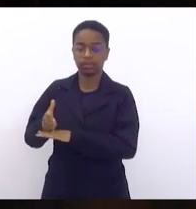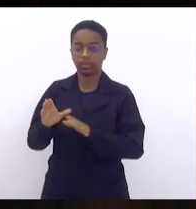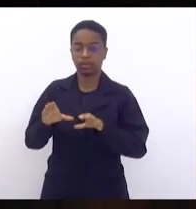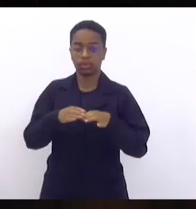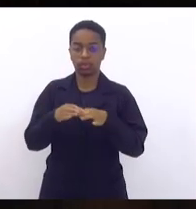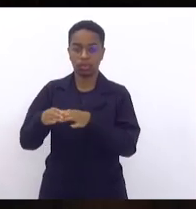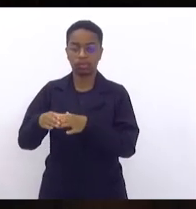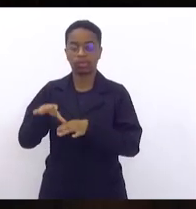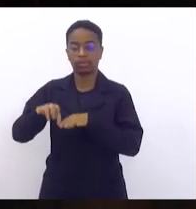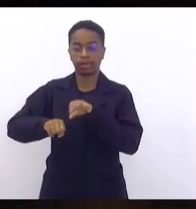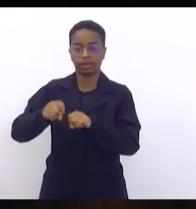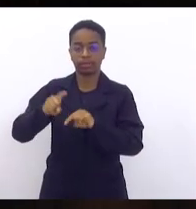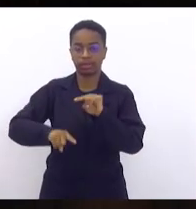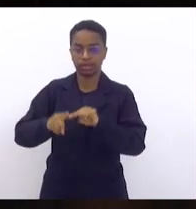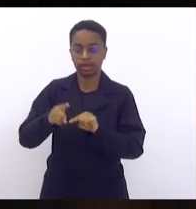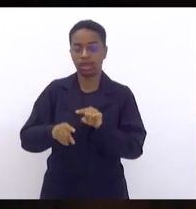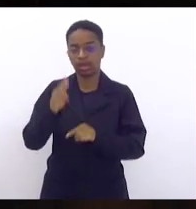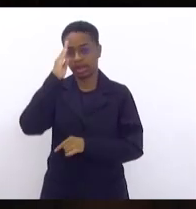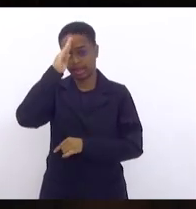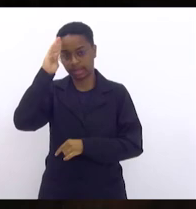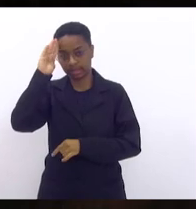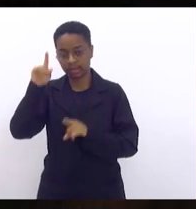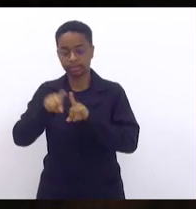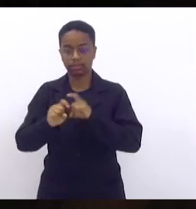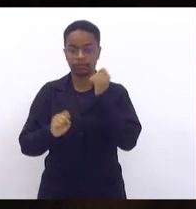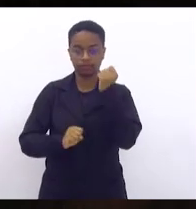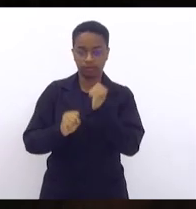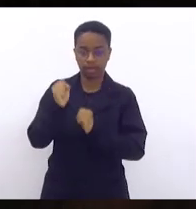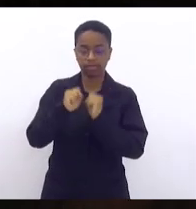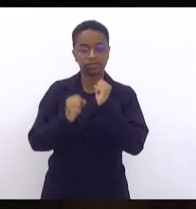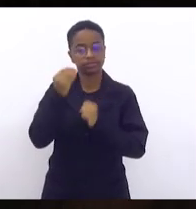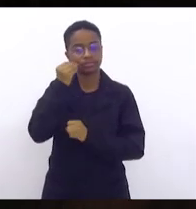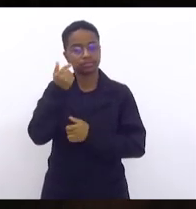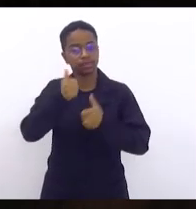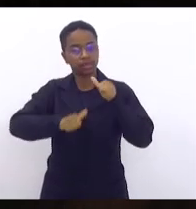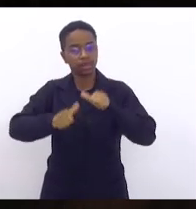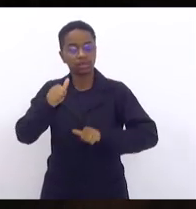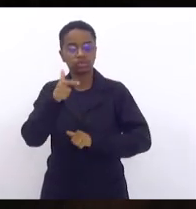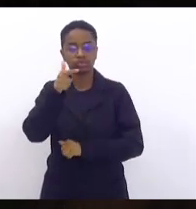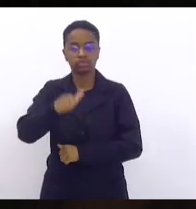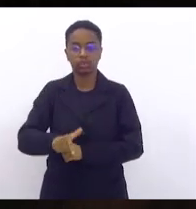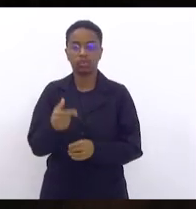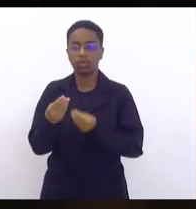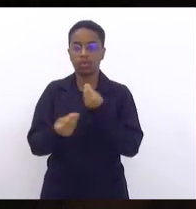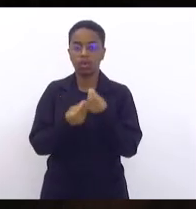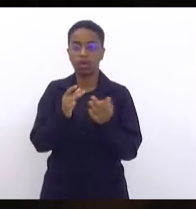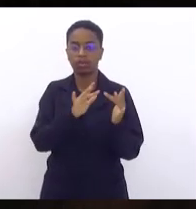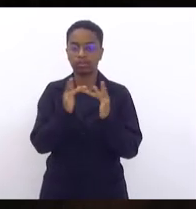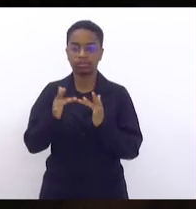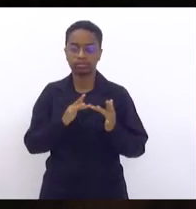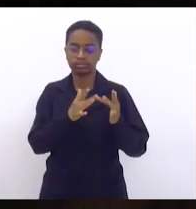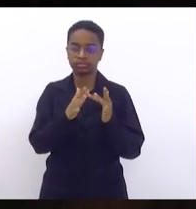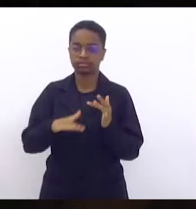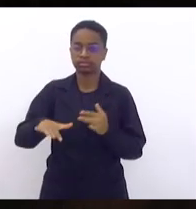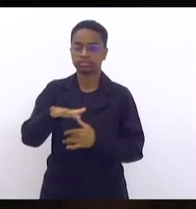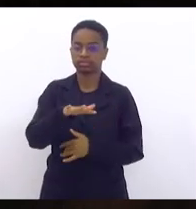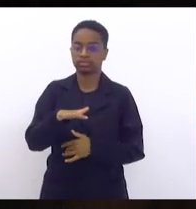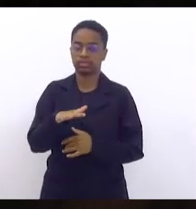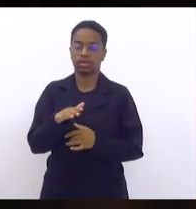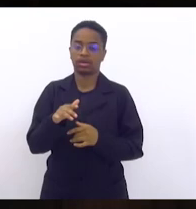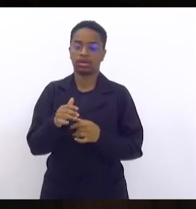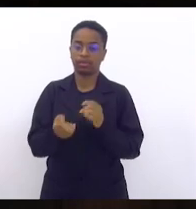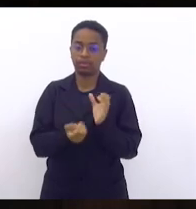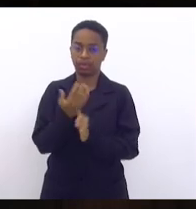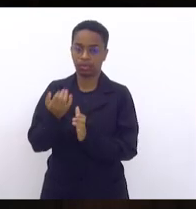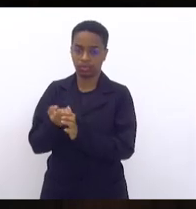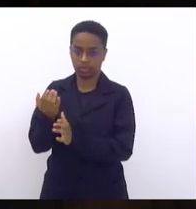indústrias acadêmicos para rever exatamente o como é que se articula essa cadeia produtiva